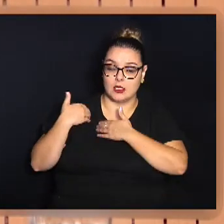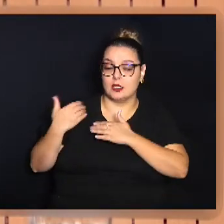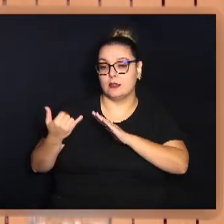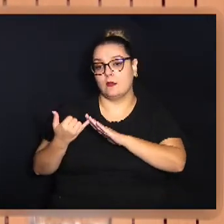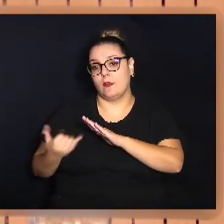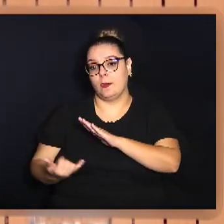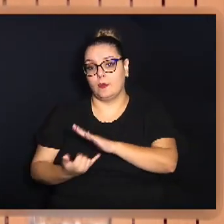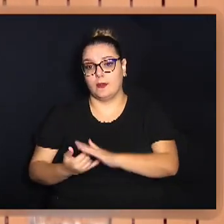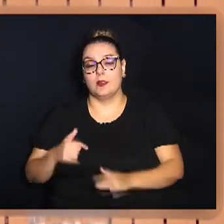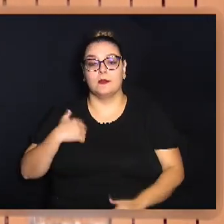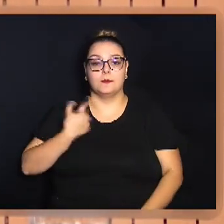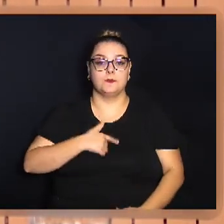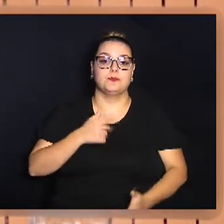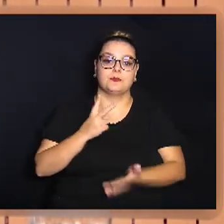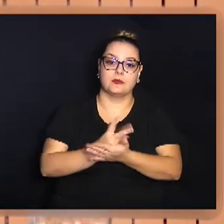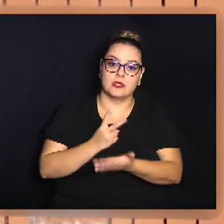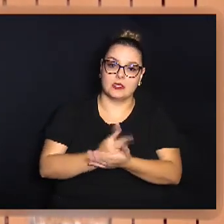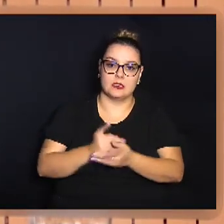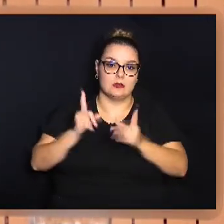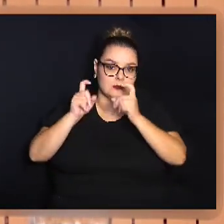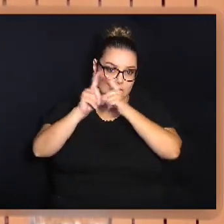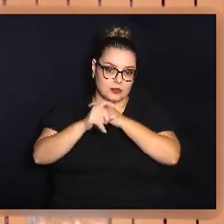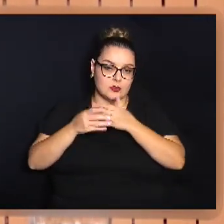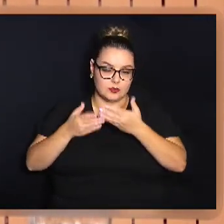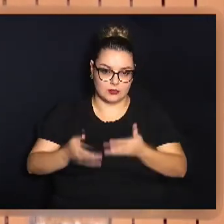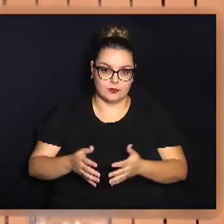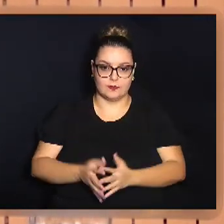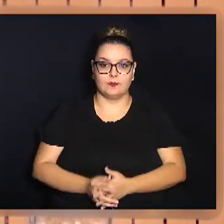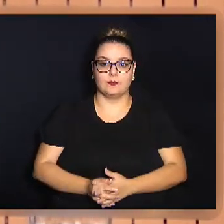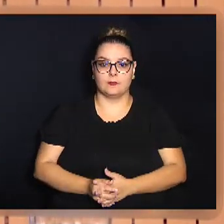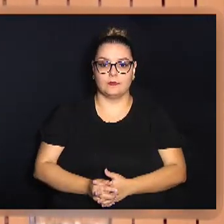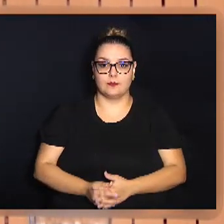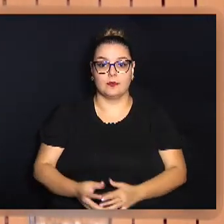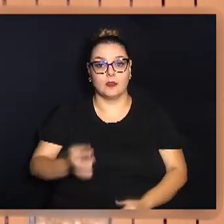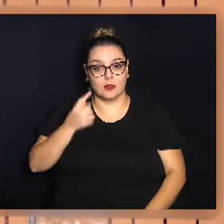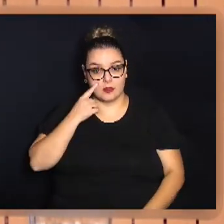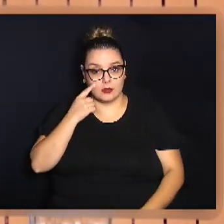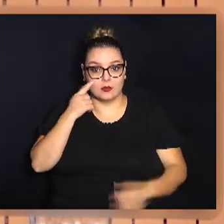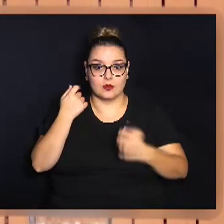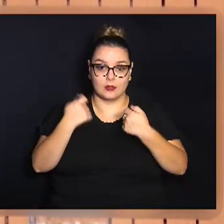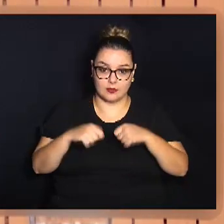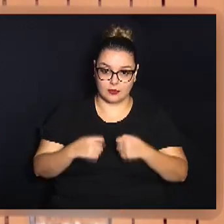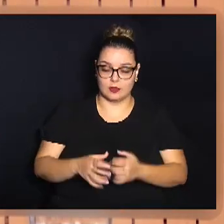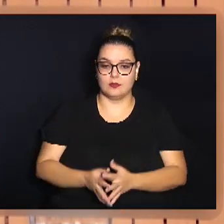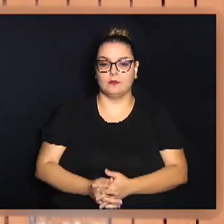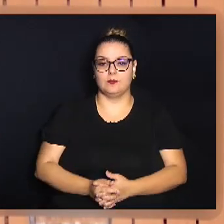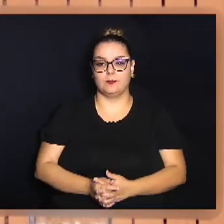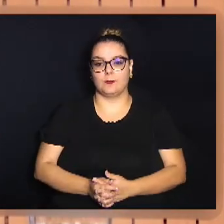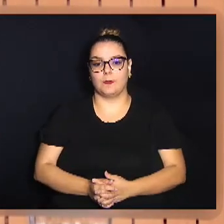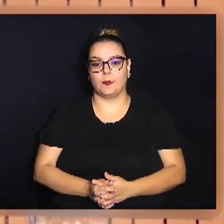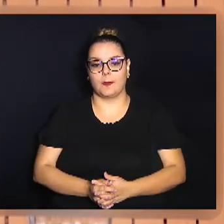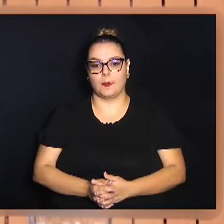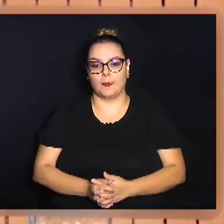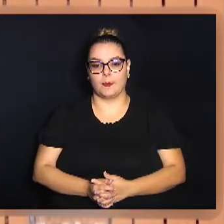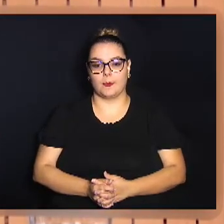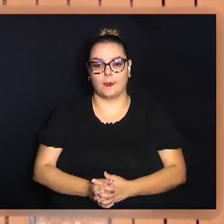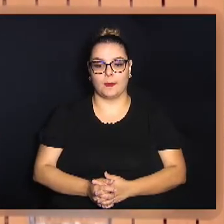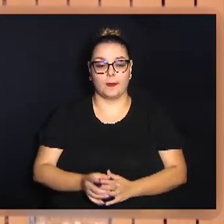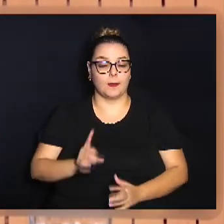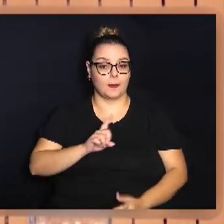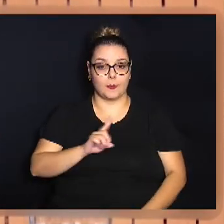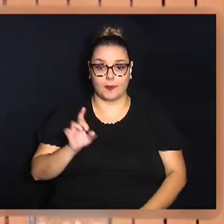Então a gente sempre teve dificuldade com isso. E vendo essa necessidade de que não